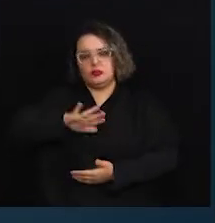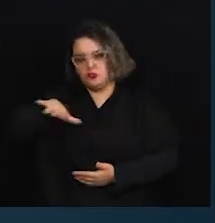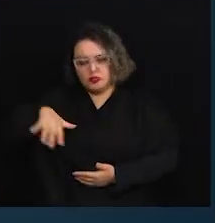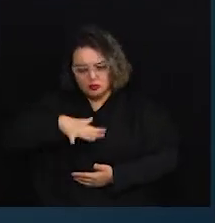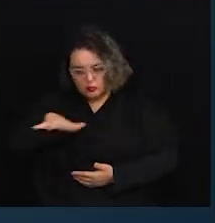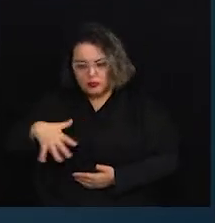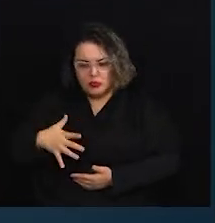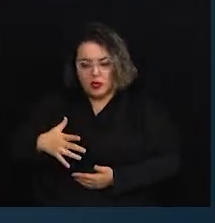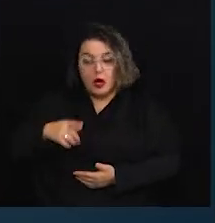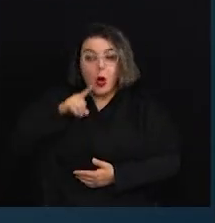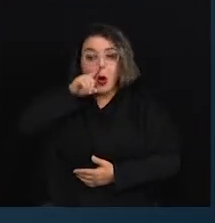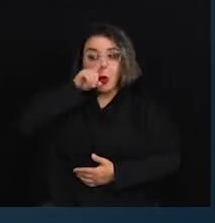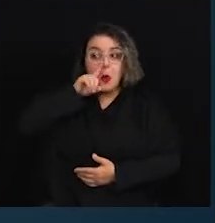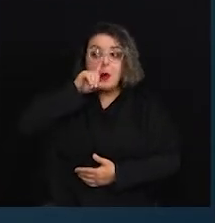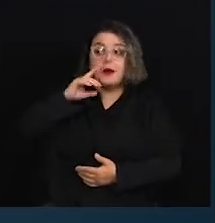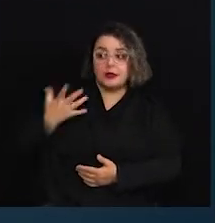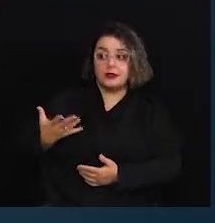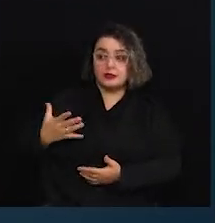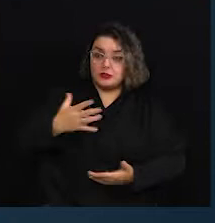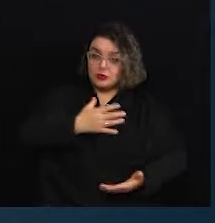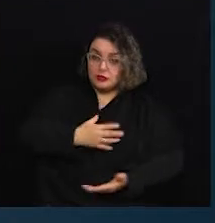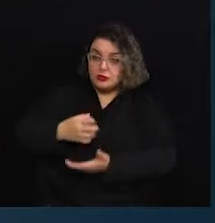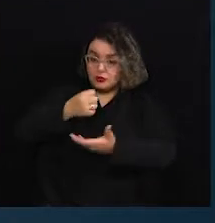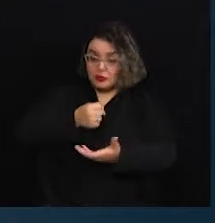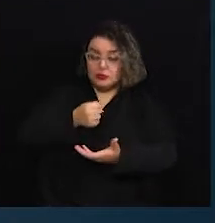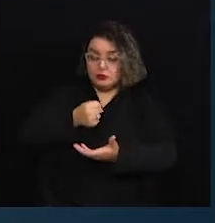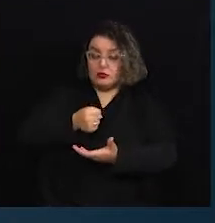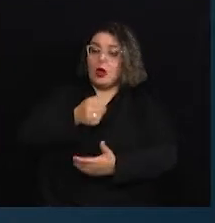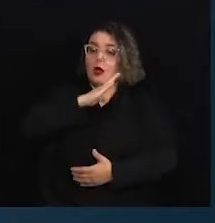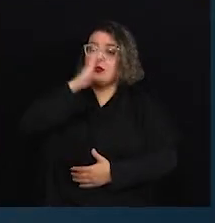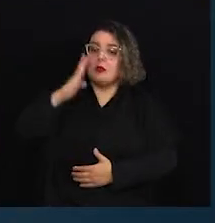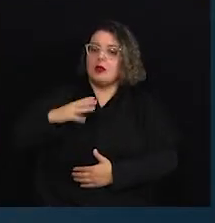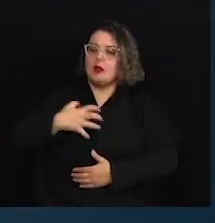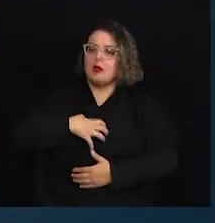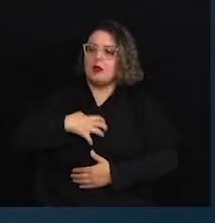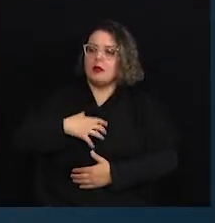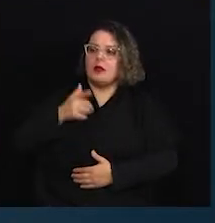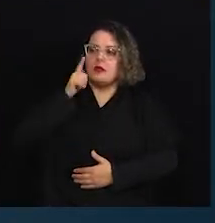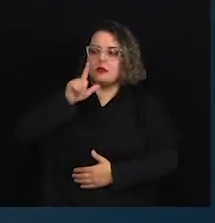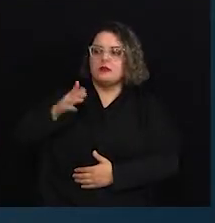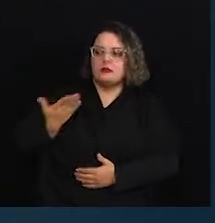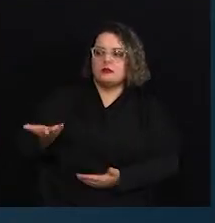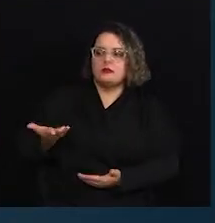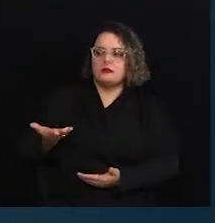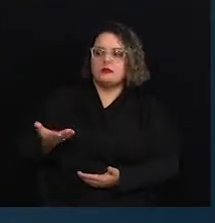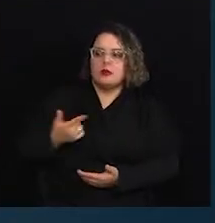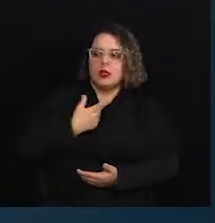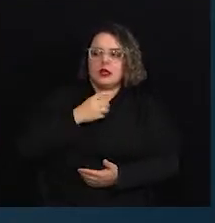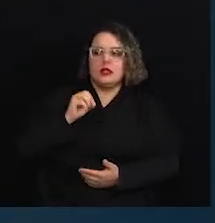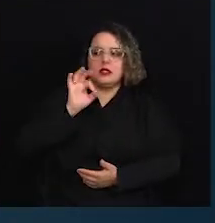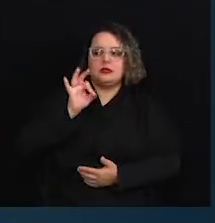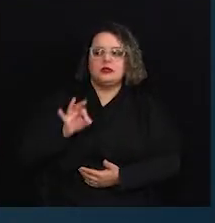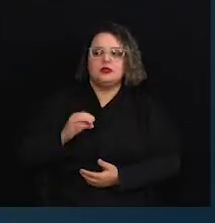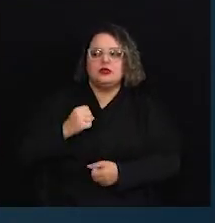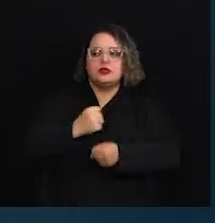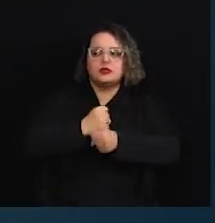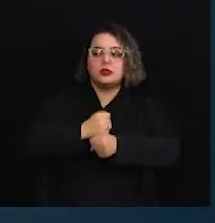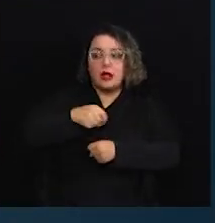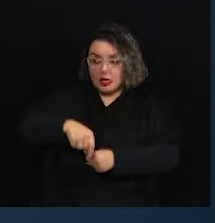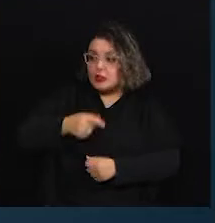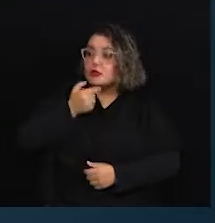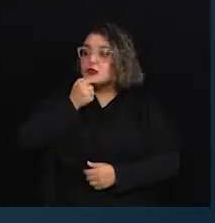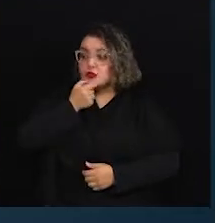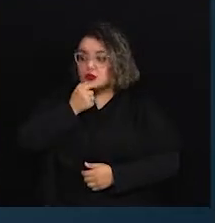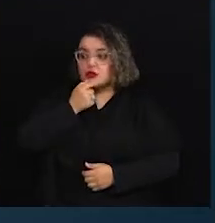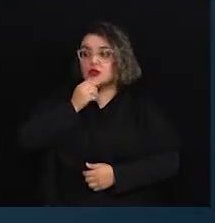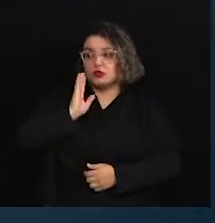a tomar, né? Eu acredito que no Brasil você tenha algumas formas de conseguir ter um retorno ali de 10% ao ano. Aqui nos Estados